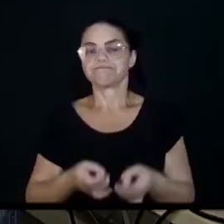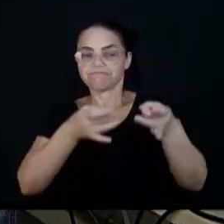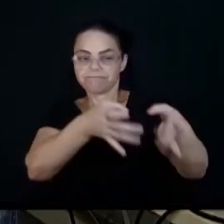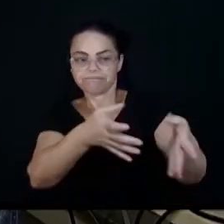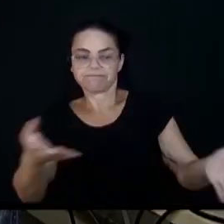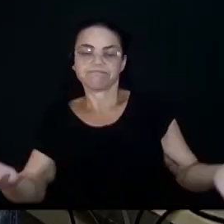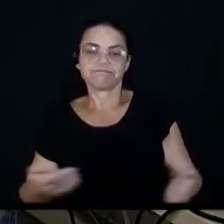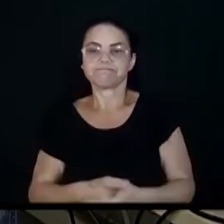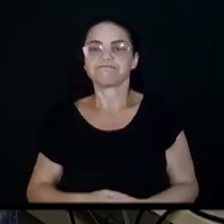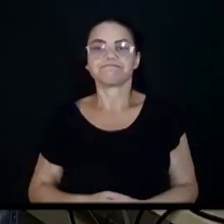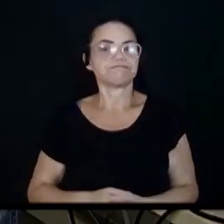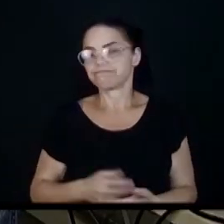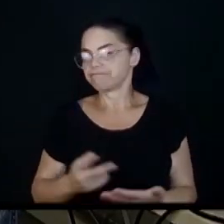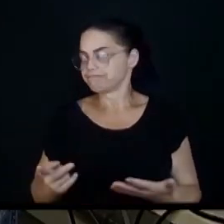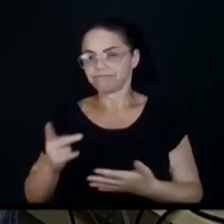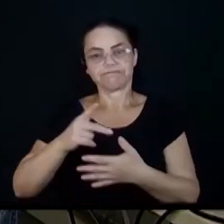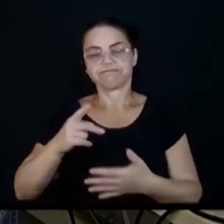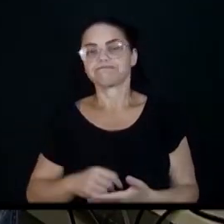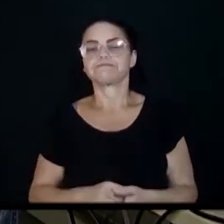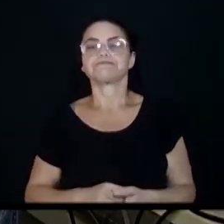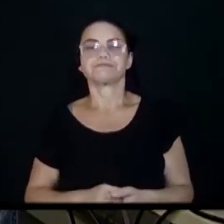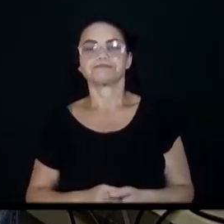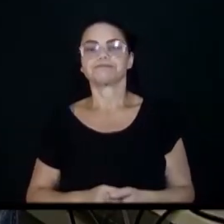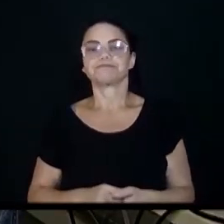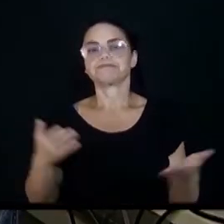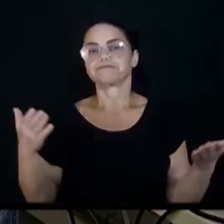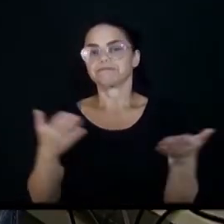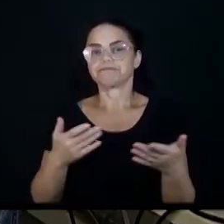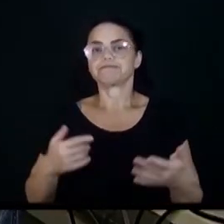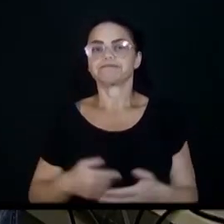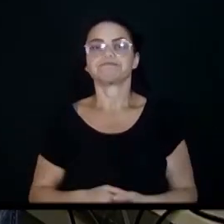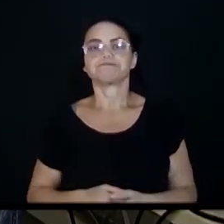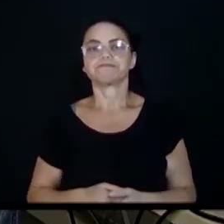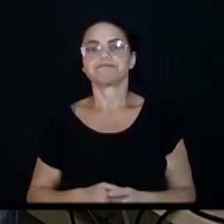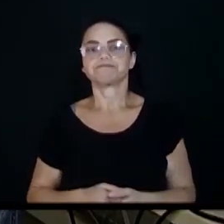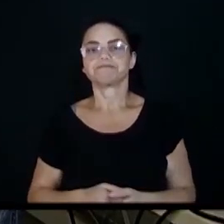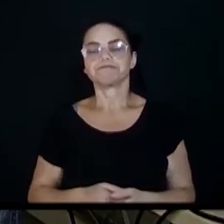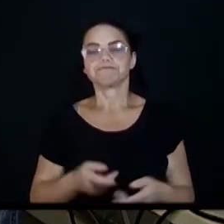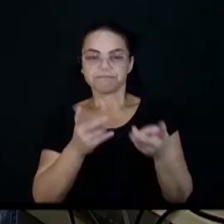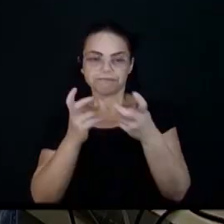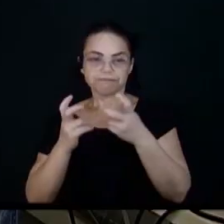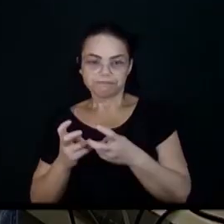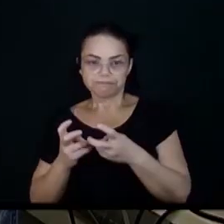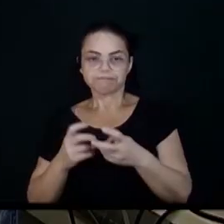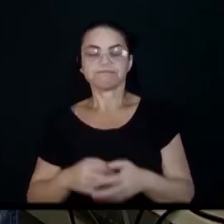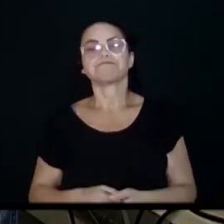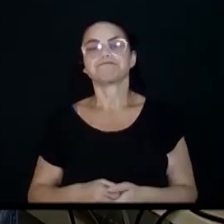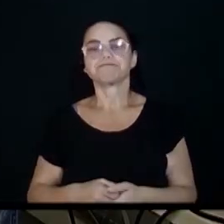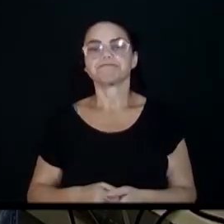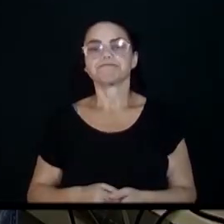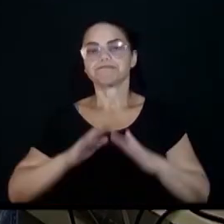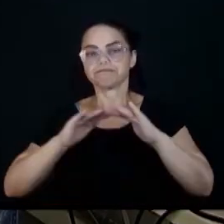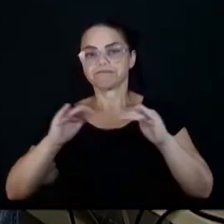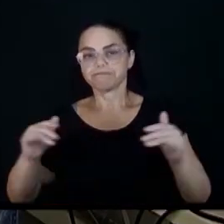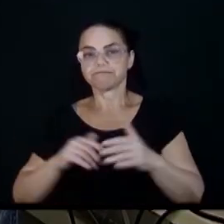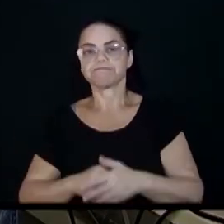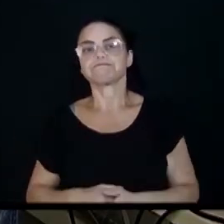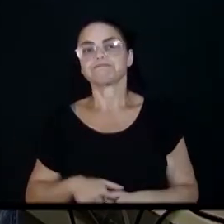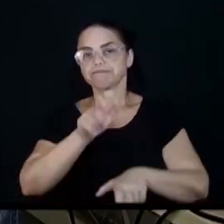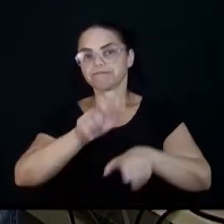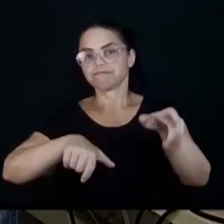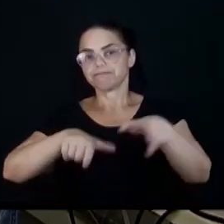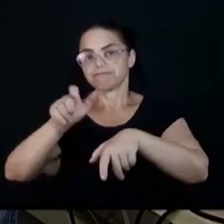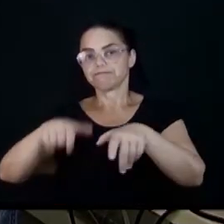priorizado. Mas hoje vocês vendo, né, tantas crianças, tantas pessoas, né, adolescentes,